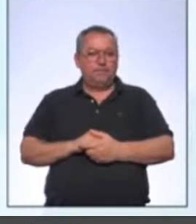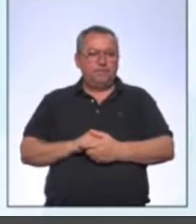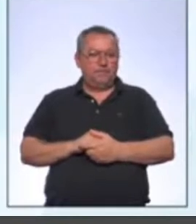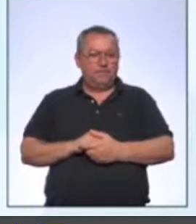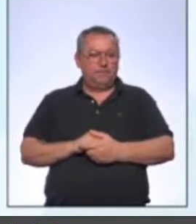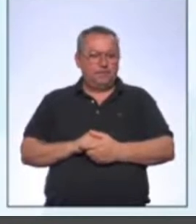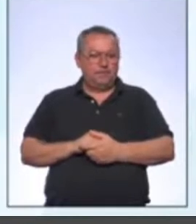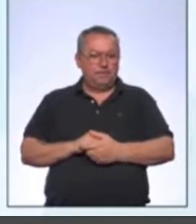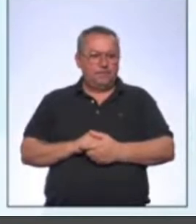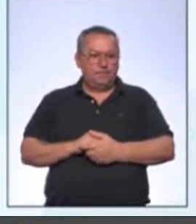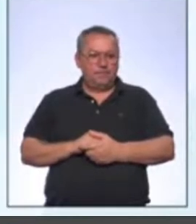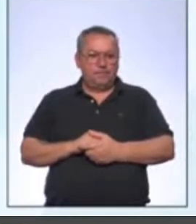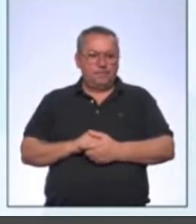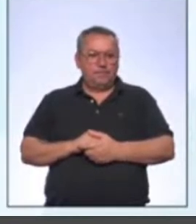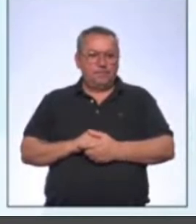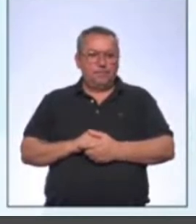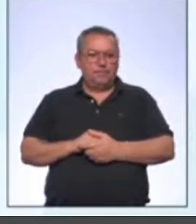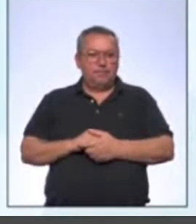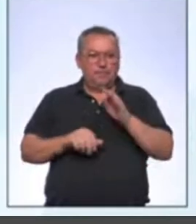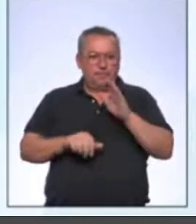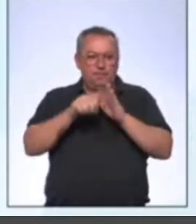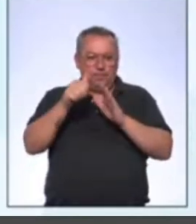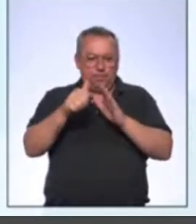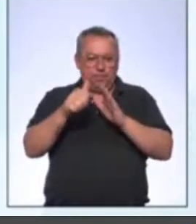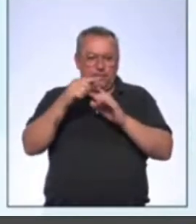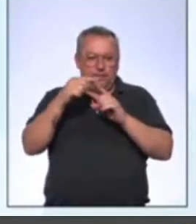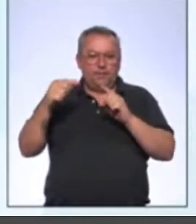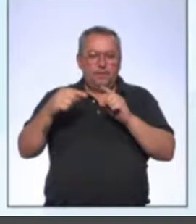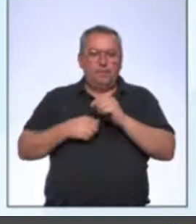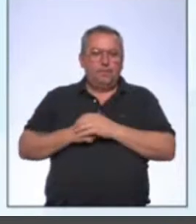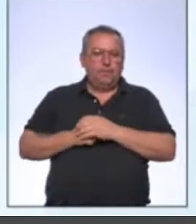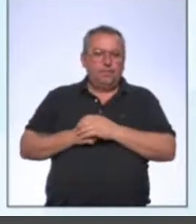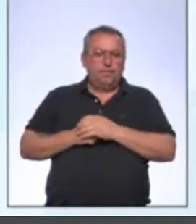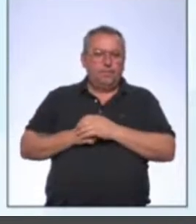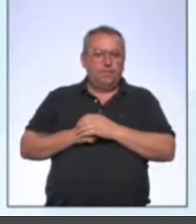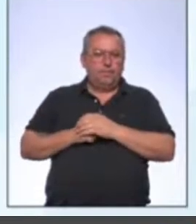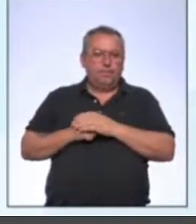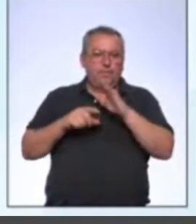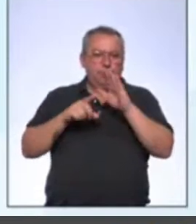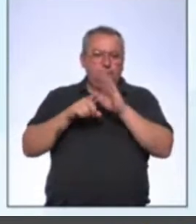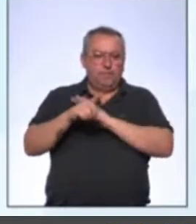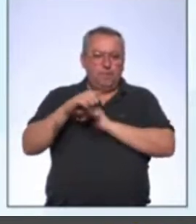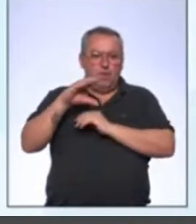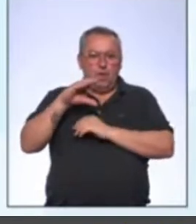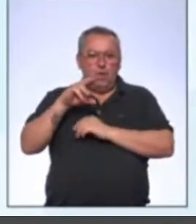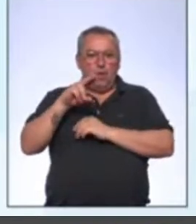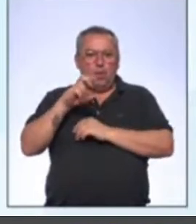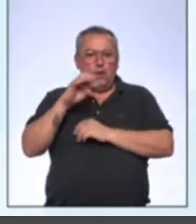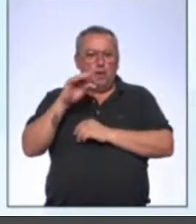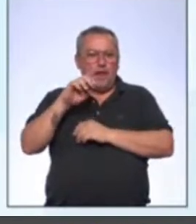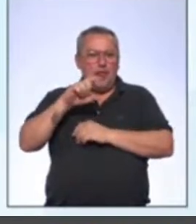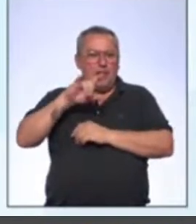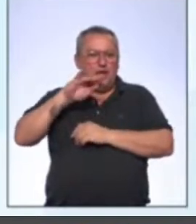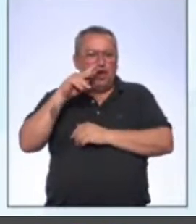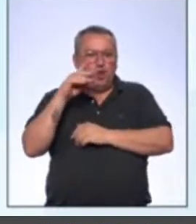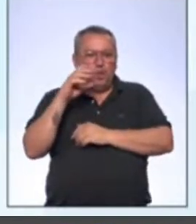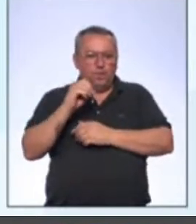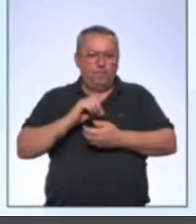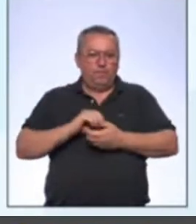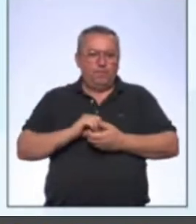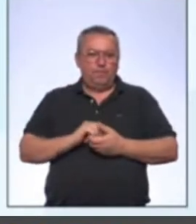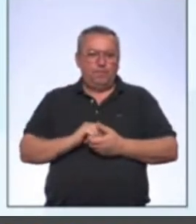Nós temos aí o primeiro item da questão, o texto Cuitelinho.